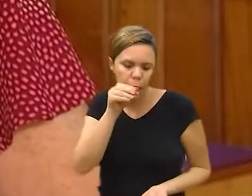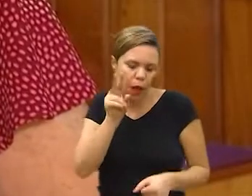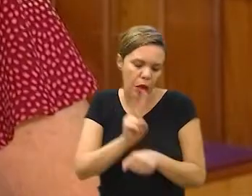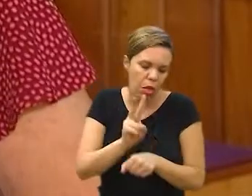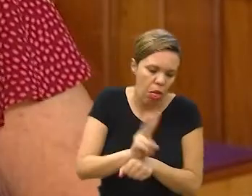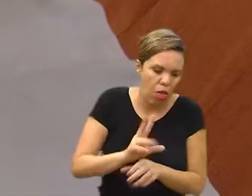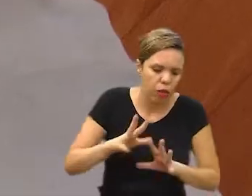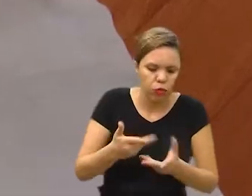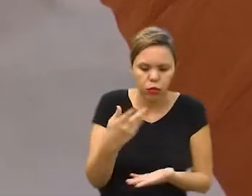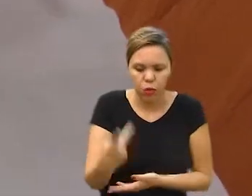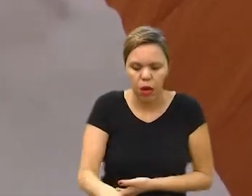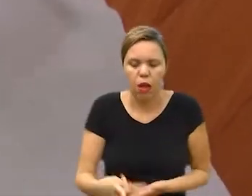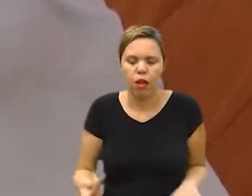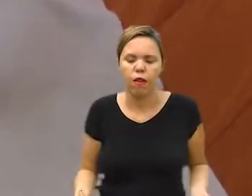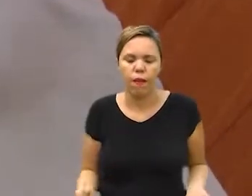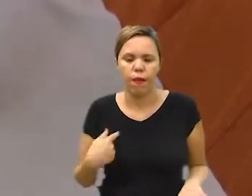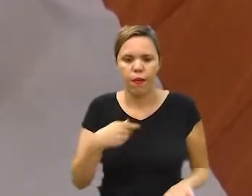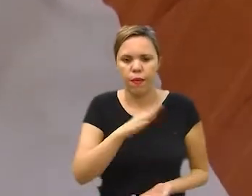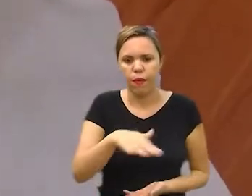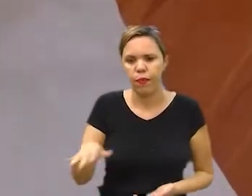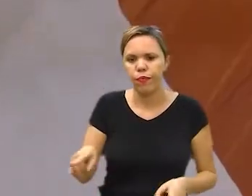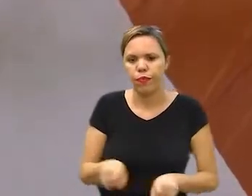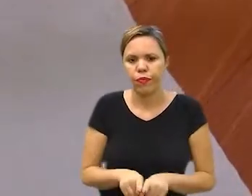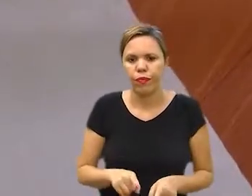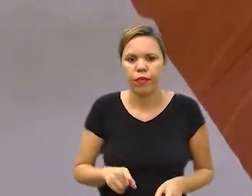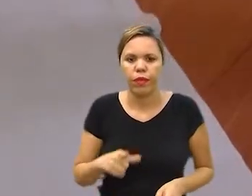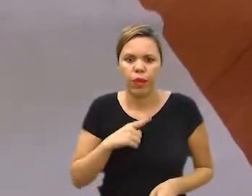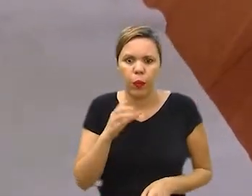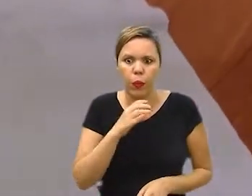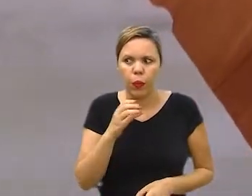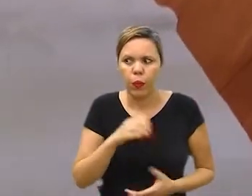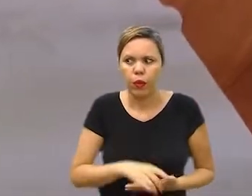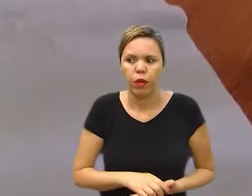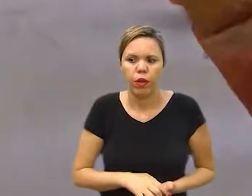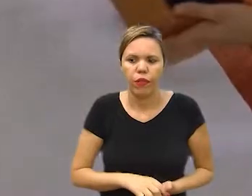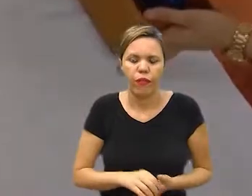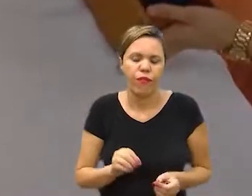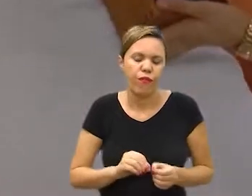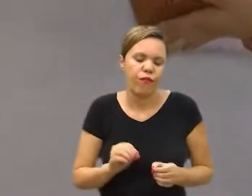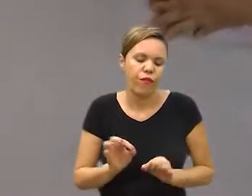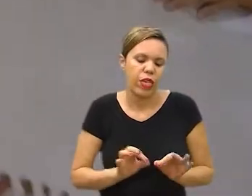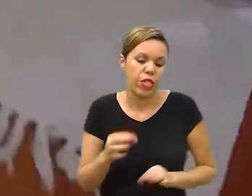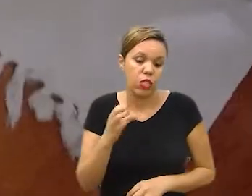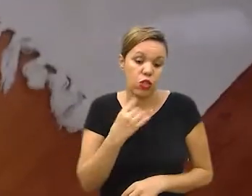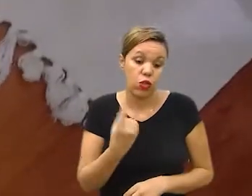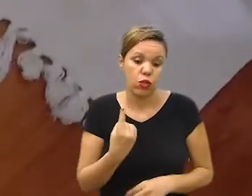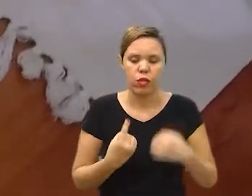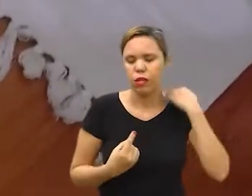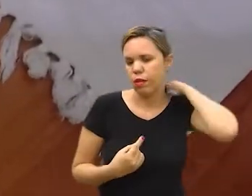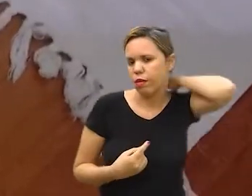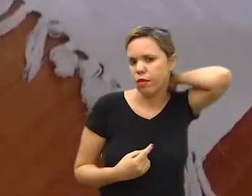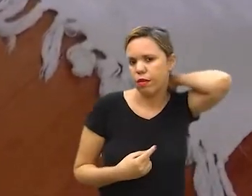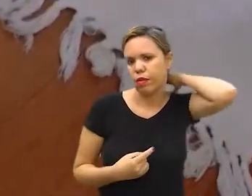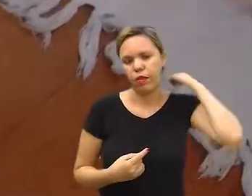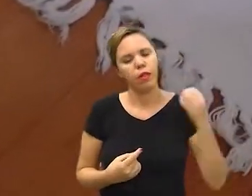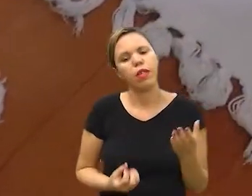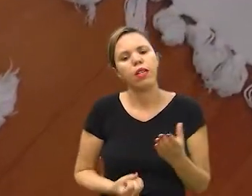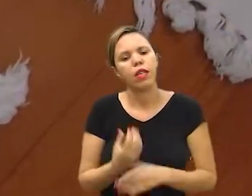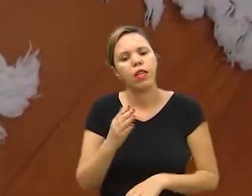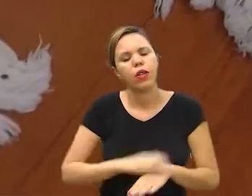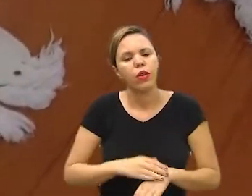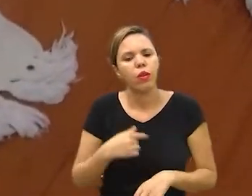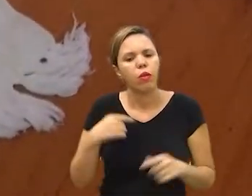para elas. E a criança tem uma urgência dele fazer sozinha. Então, ela criou